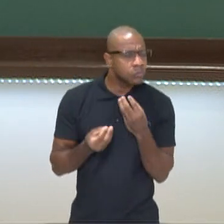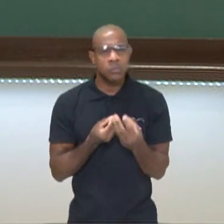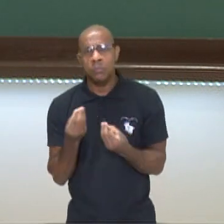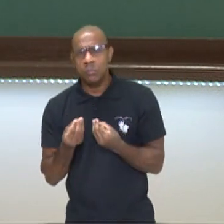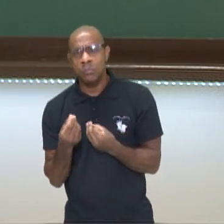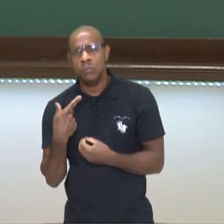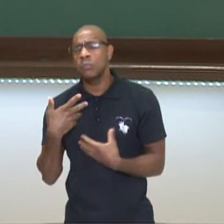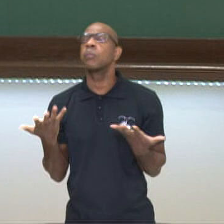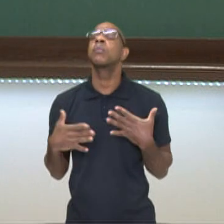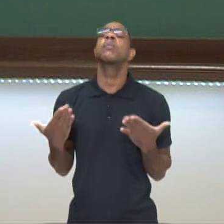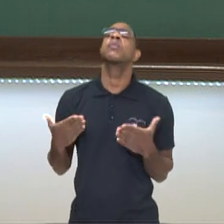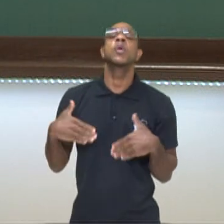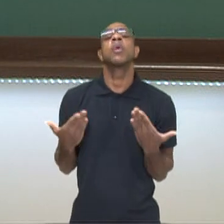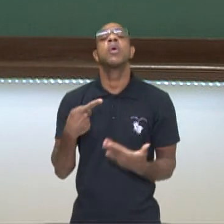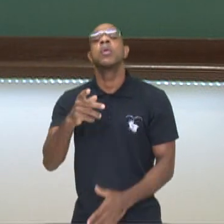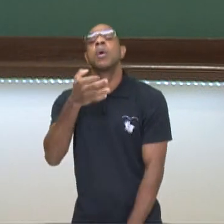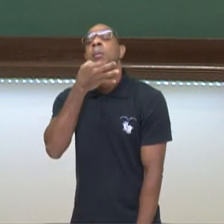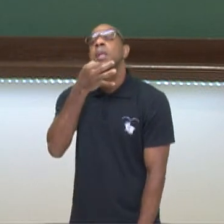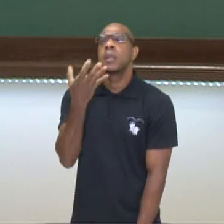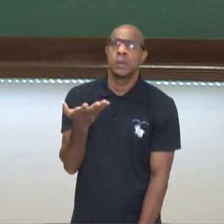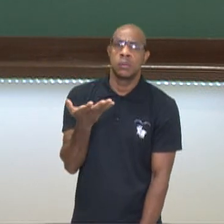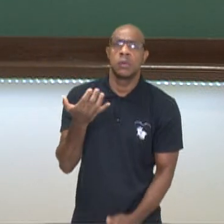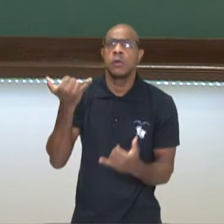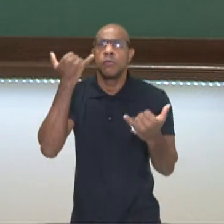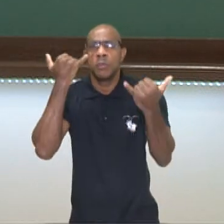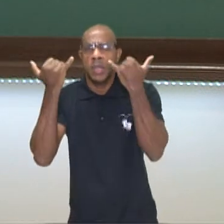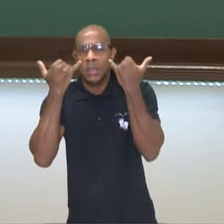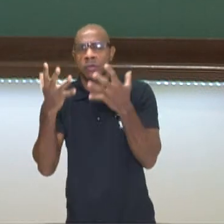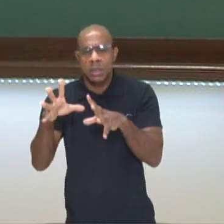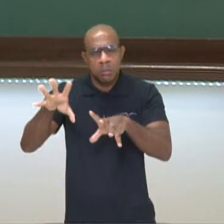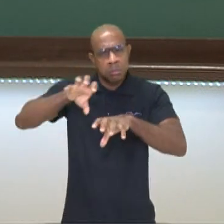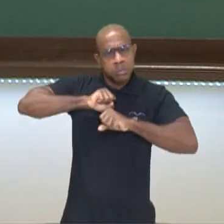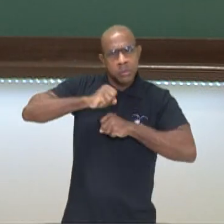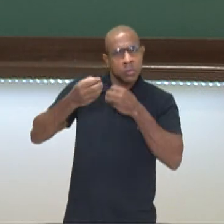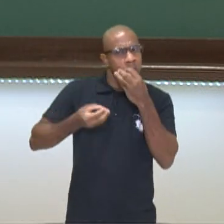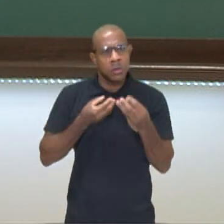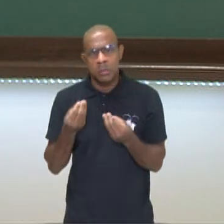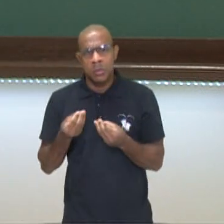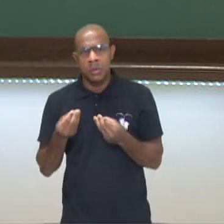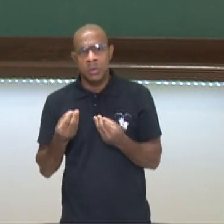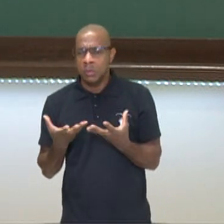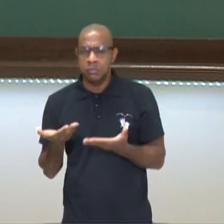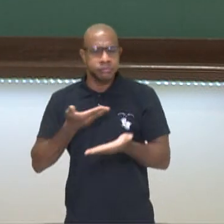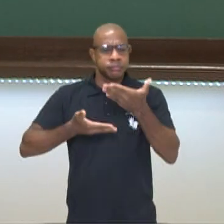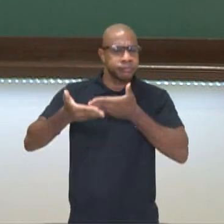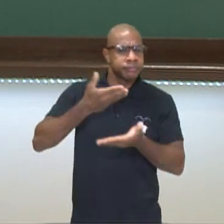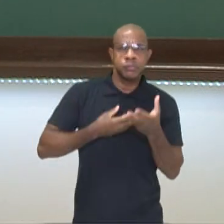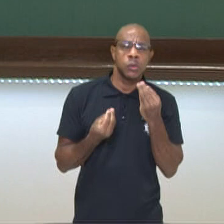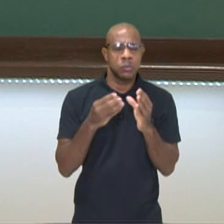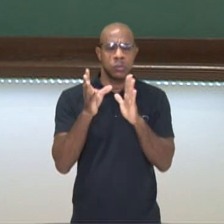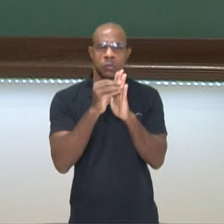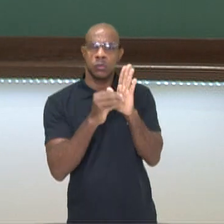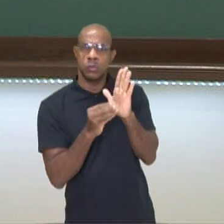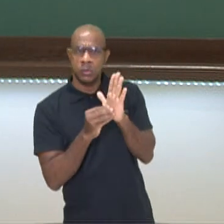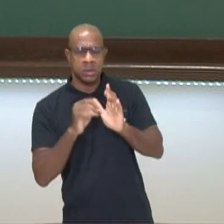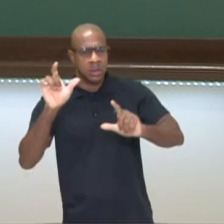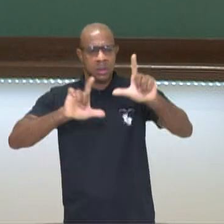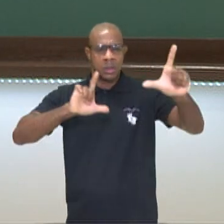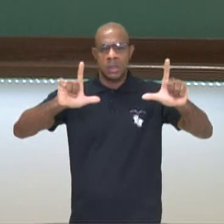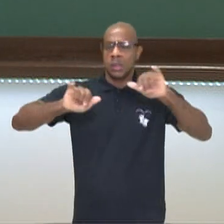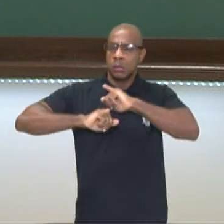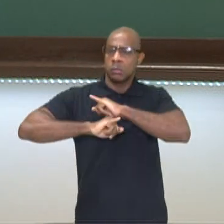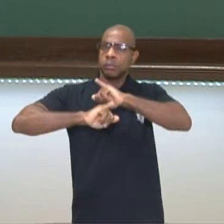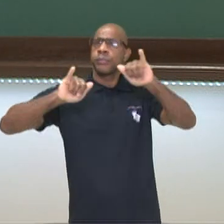Ou você não liga para esse tipo de informação? Qual é a sua relação, a sua interação com esse tipo de conteúdo que a TV, a